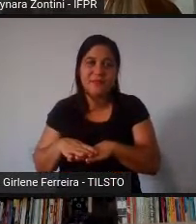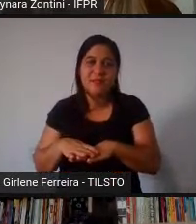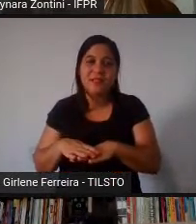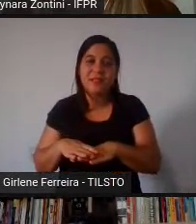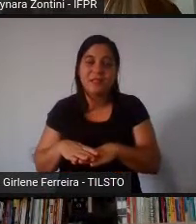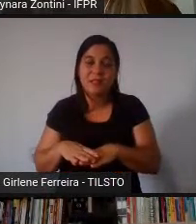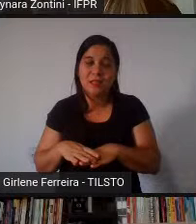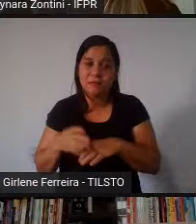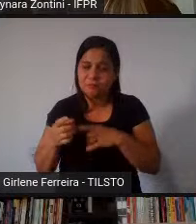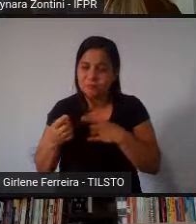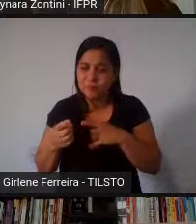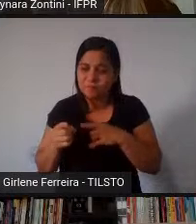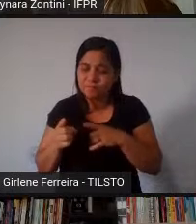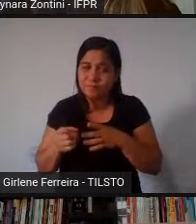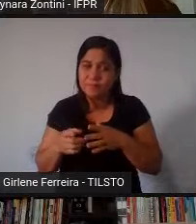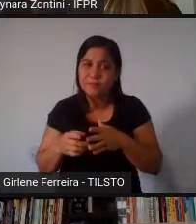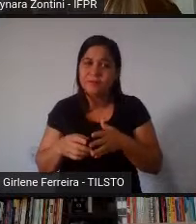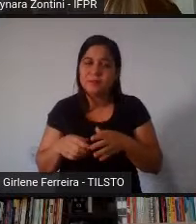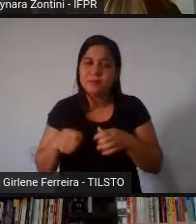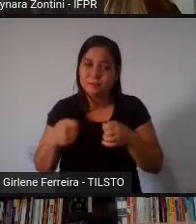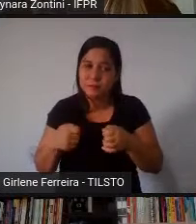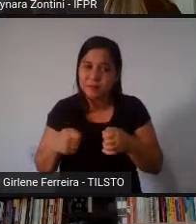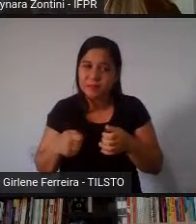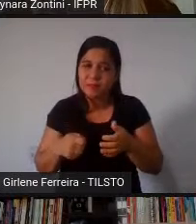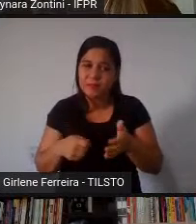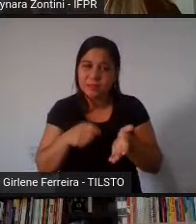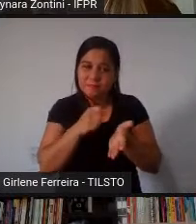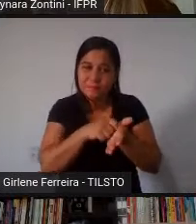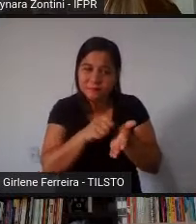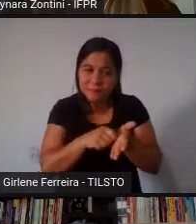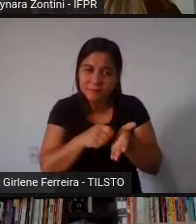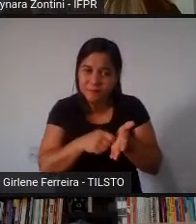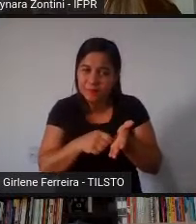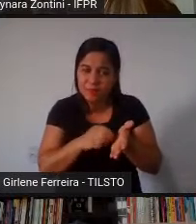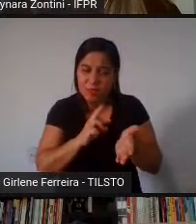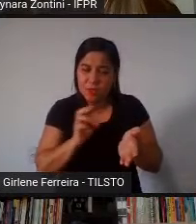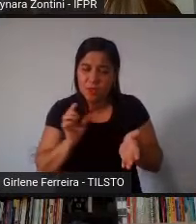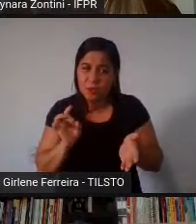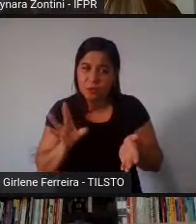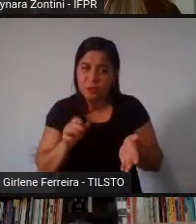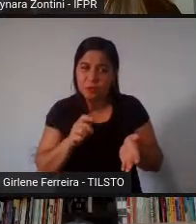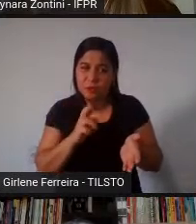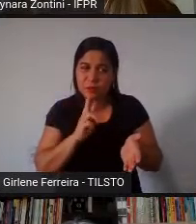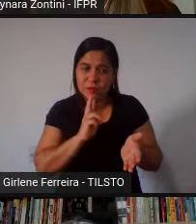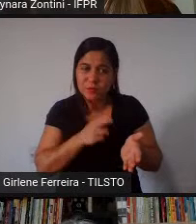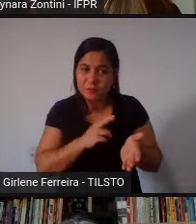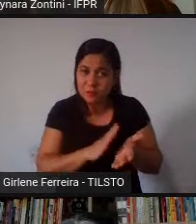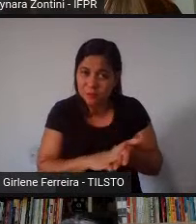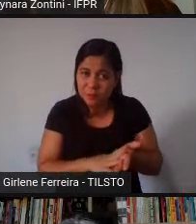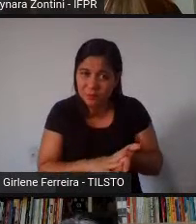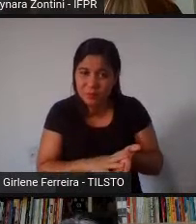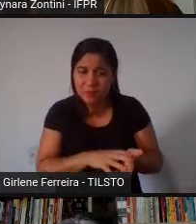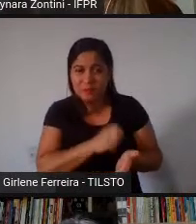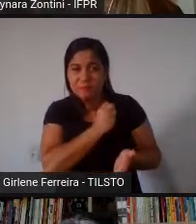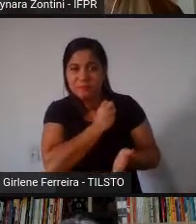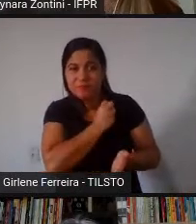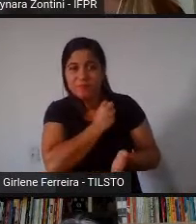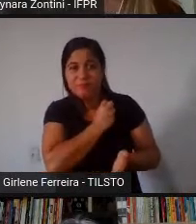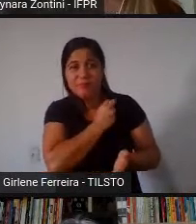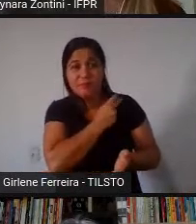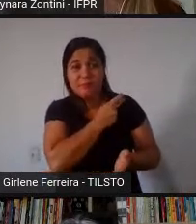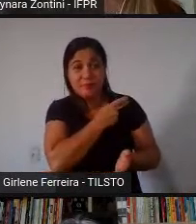a explicação da questão, e geralmente a gente não tem muito isso na escola, né? Assim, no meu ensino fundamental, nunca era muito cobrado